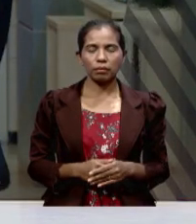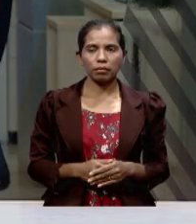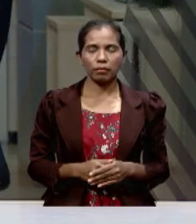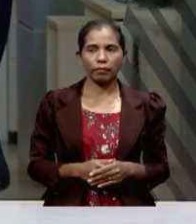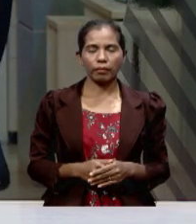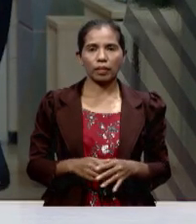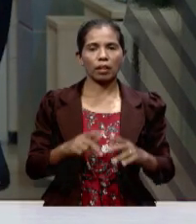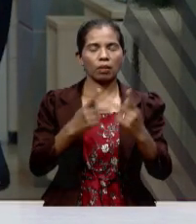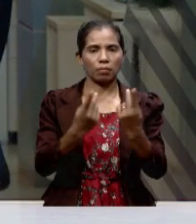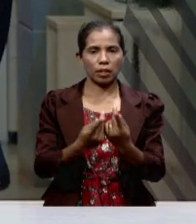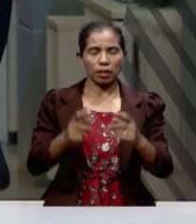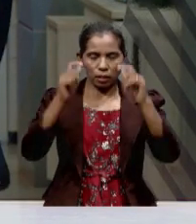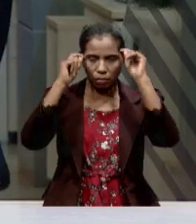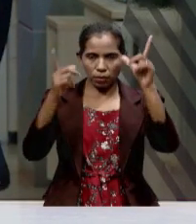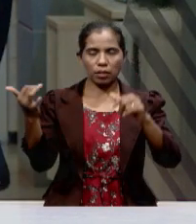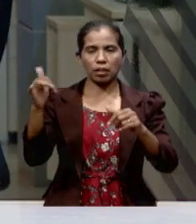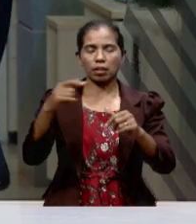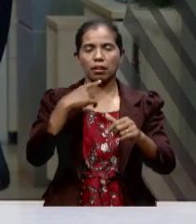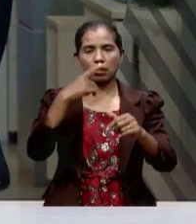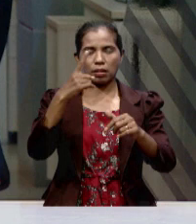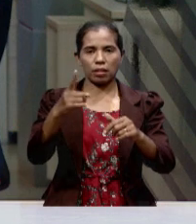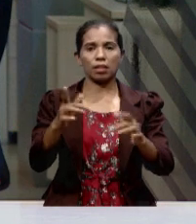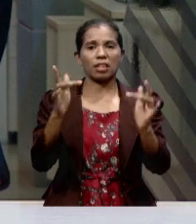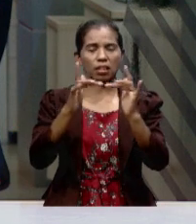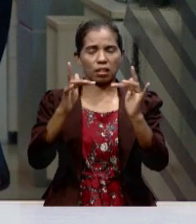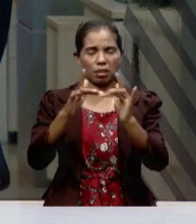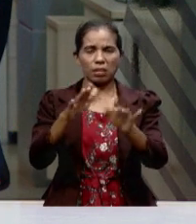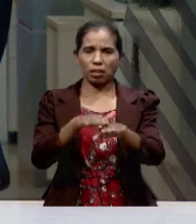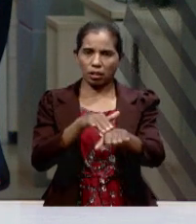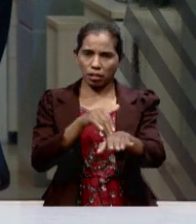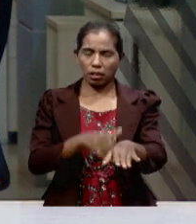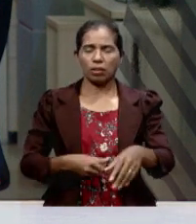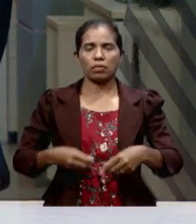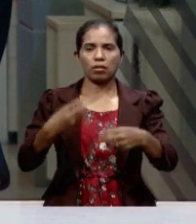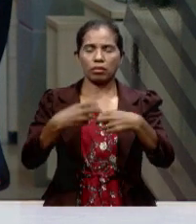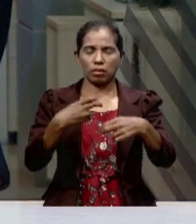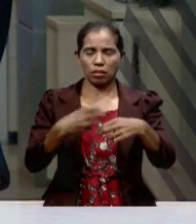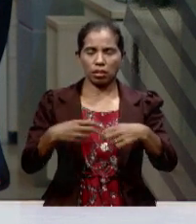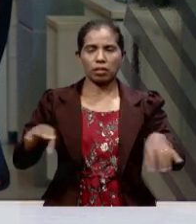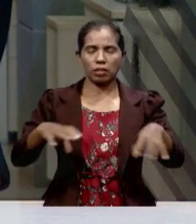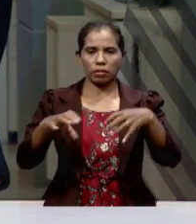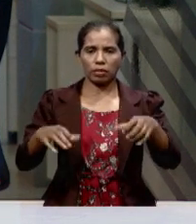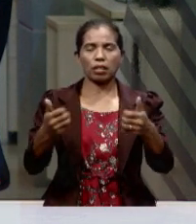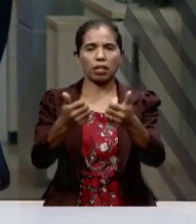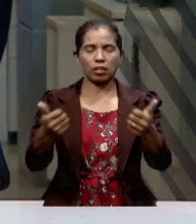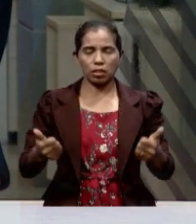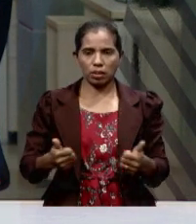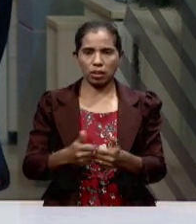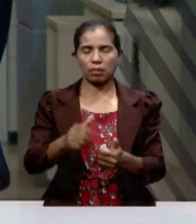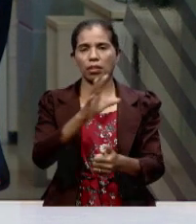Empresário timor-leste que está na linha internet belau lento dificulta serviço às agências CNB depende da